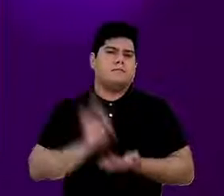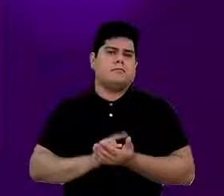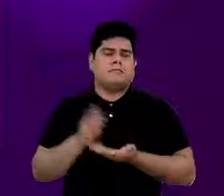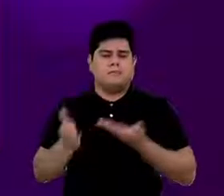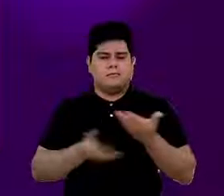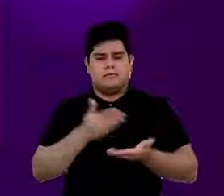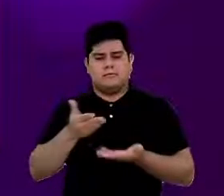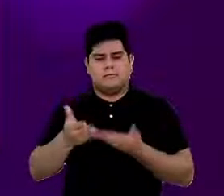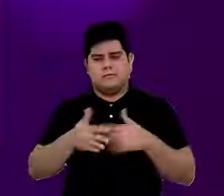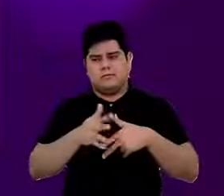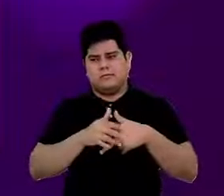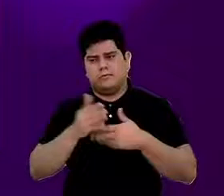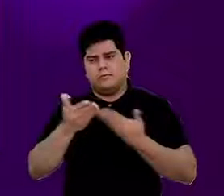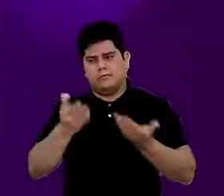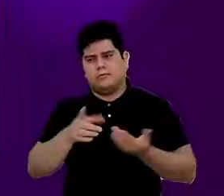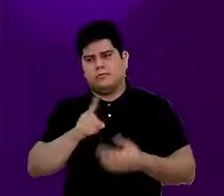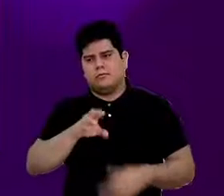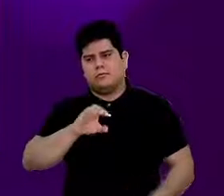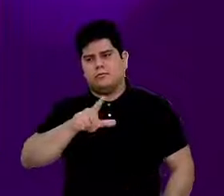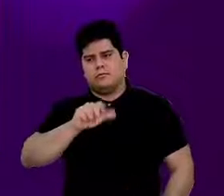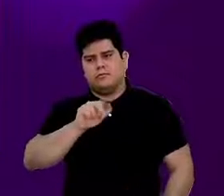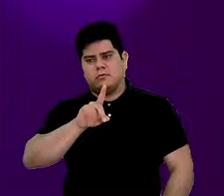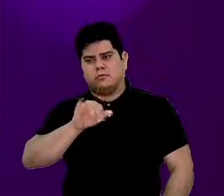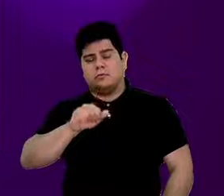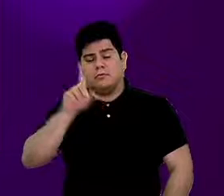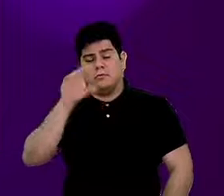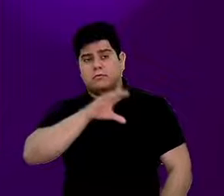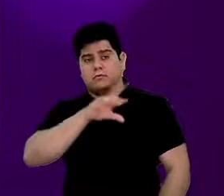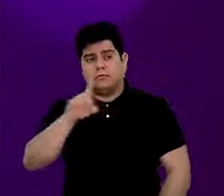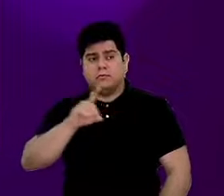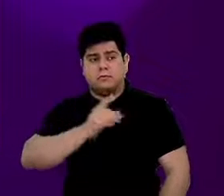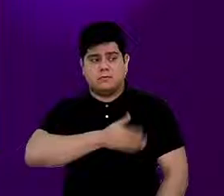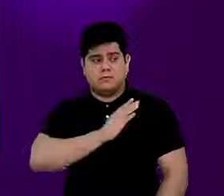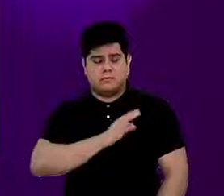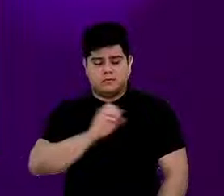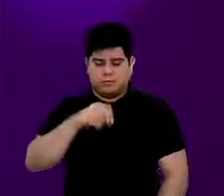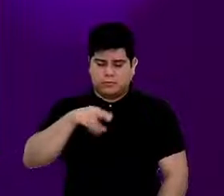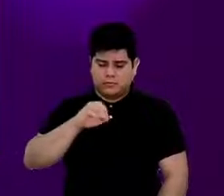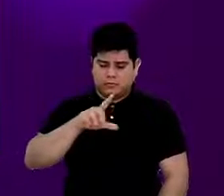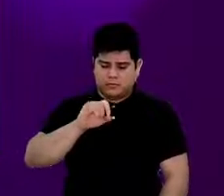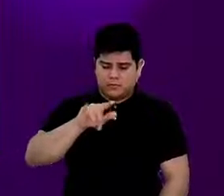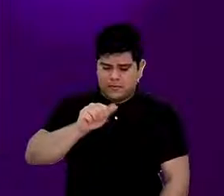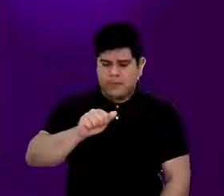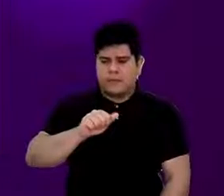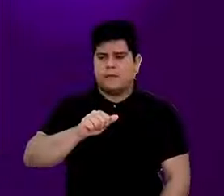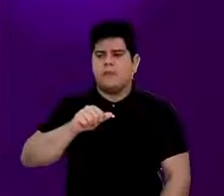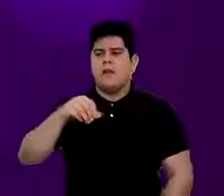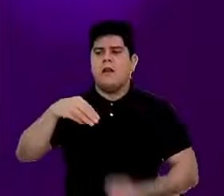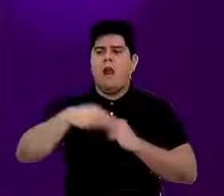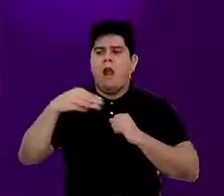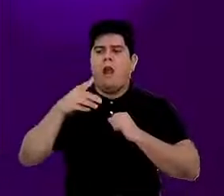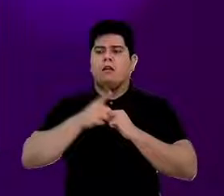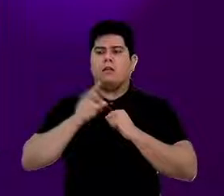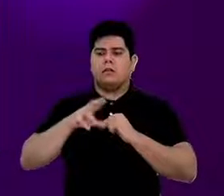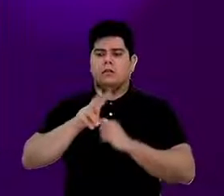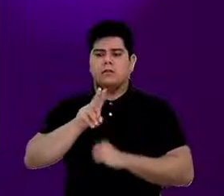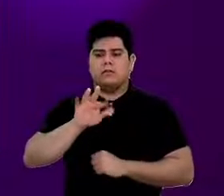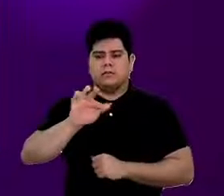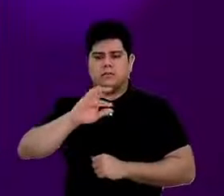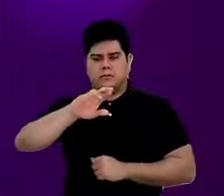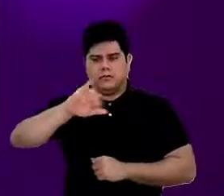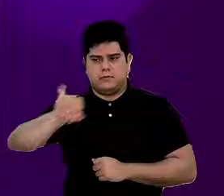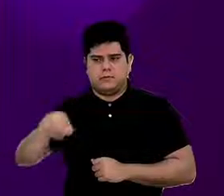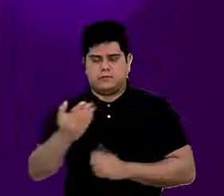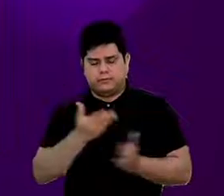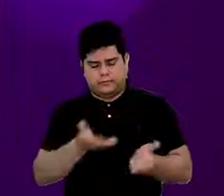do paciente. O Dr. Cláudio Domênico, ele é coordenador da cardio-oncologia do Hospital Procardíaco, mestre e doutor pelo UFRJ. Dr.